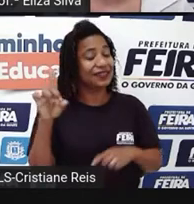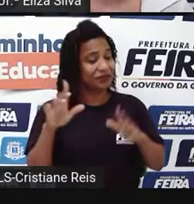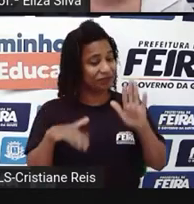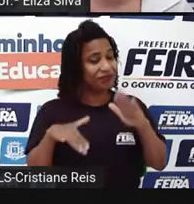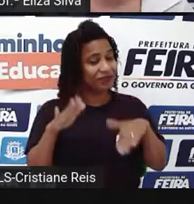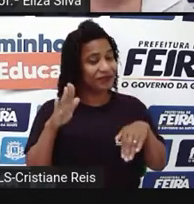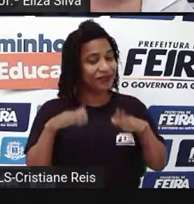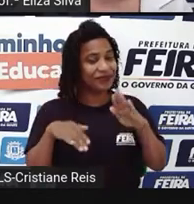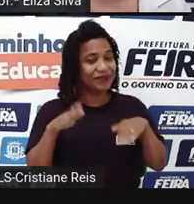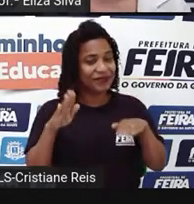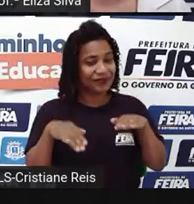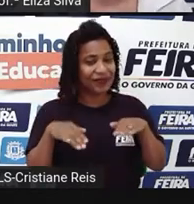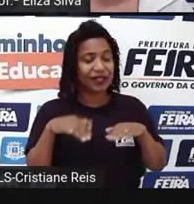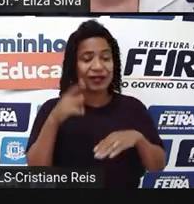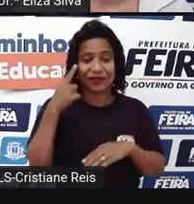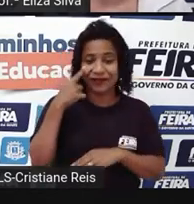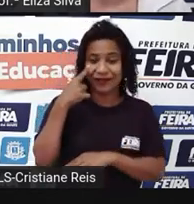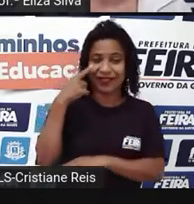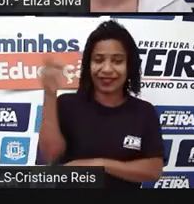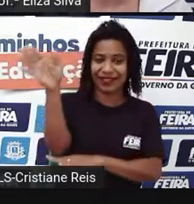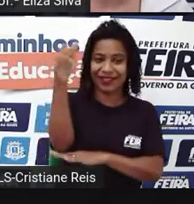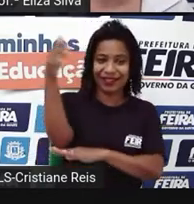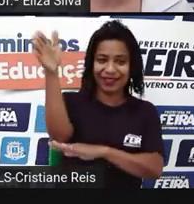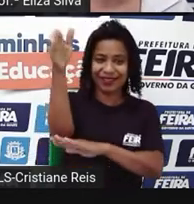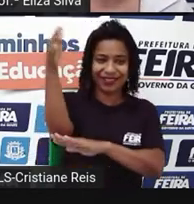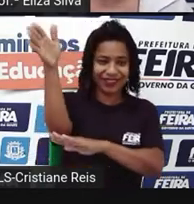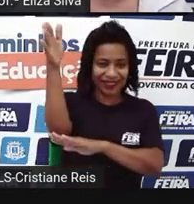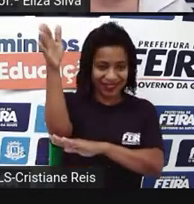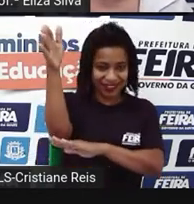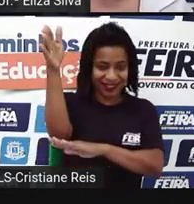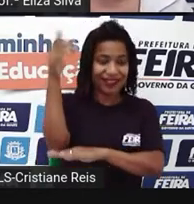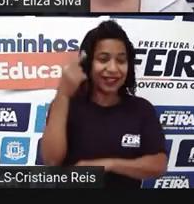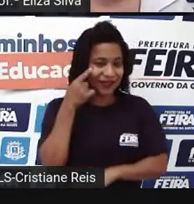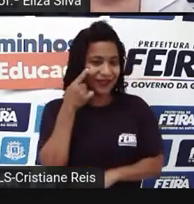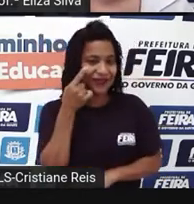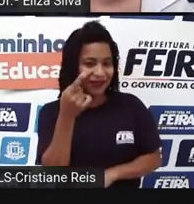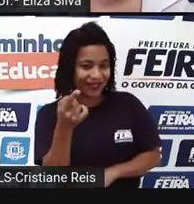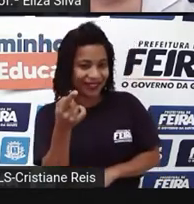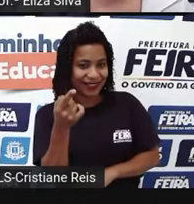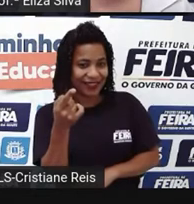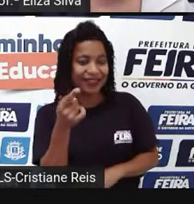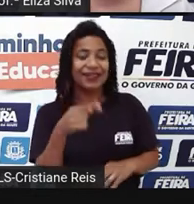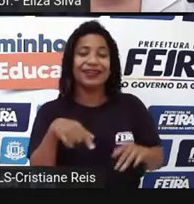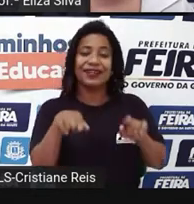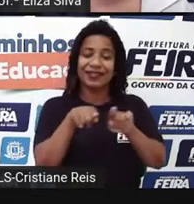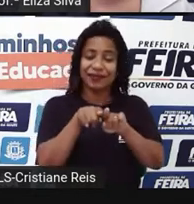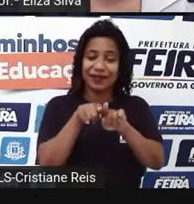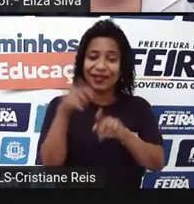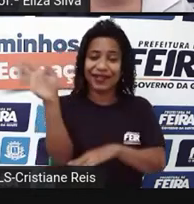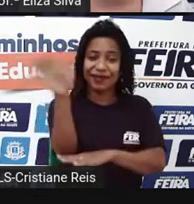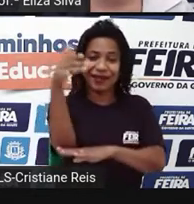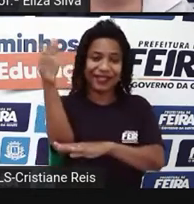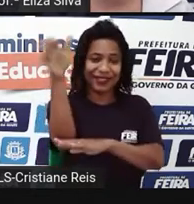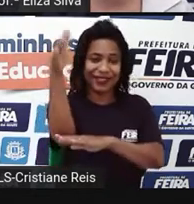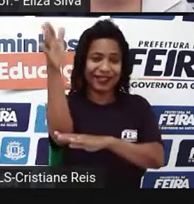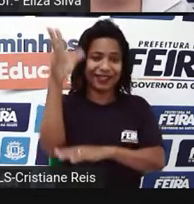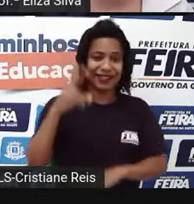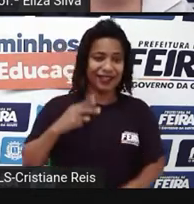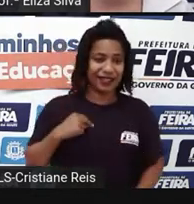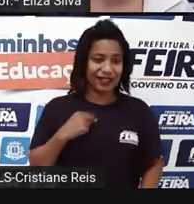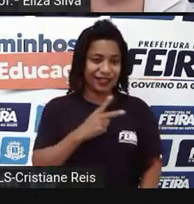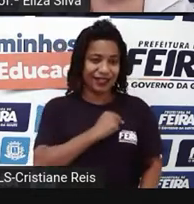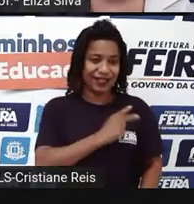a flag, né, a bandeira New Zealand, da Nova Zelândia, e aqui a bandeira da China,